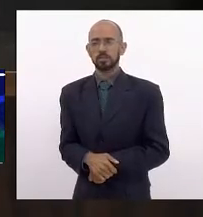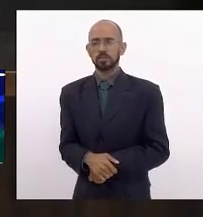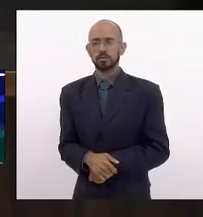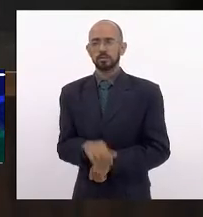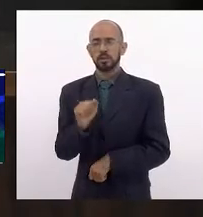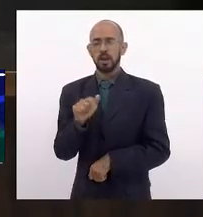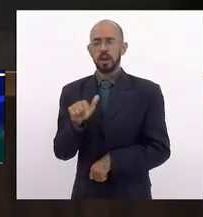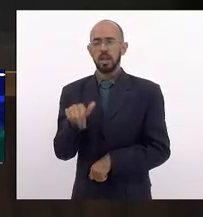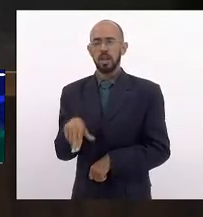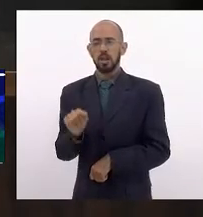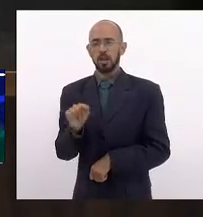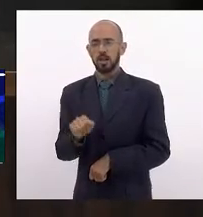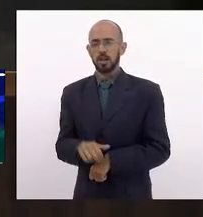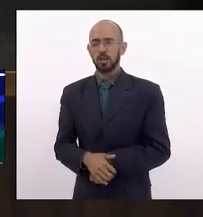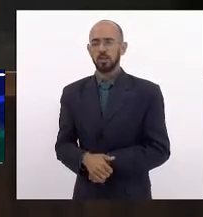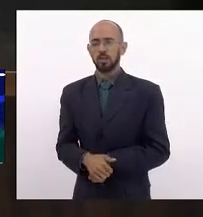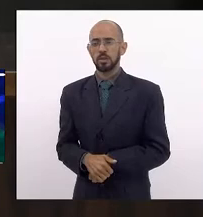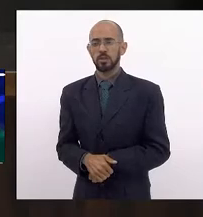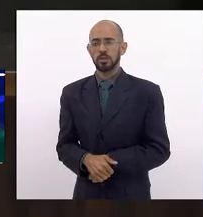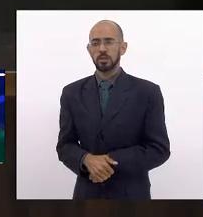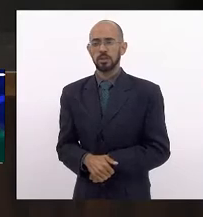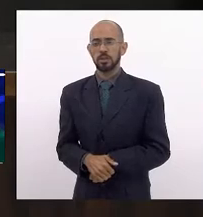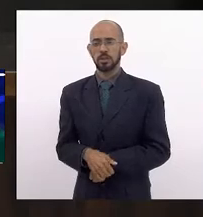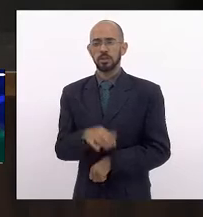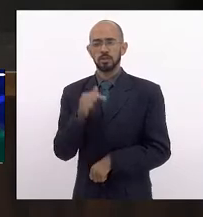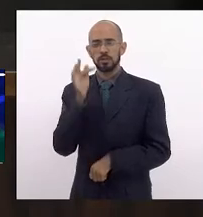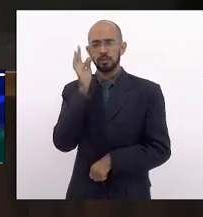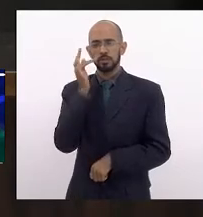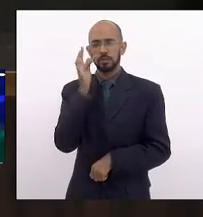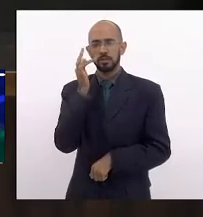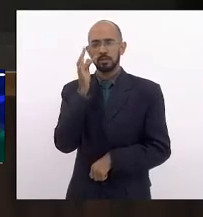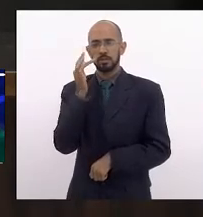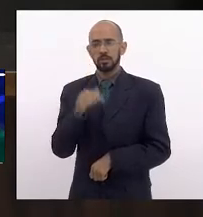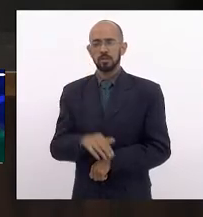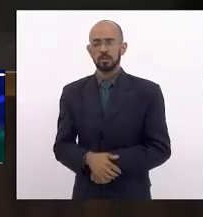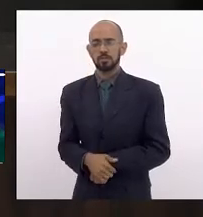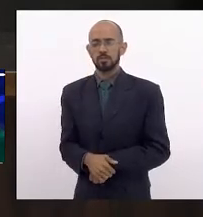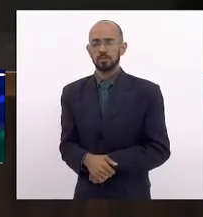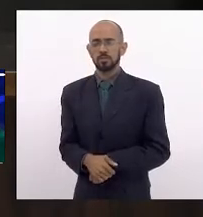Oi Alana o Flávio serafini